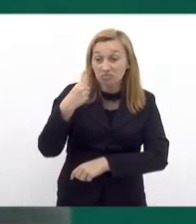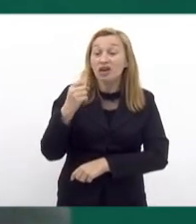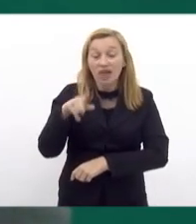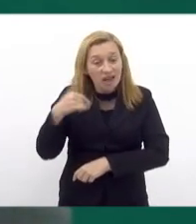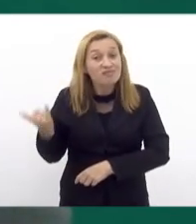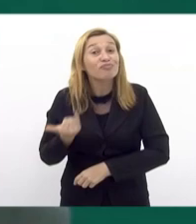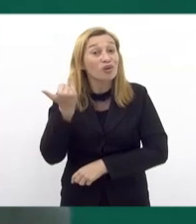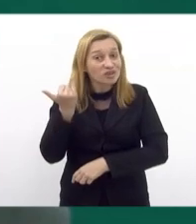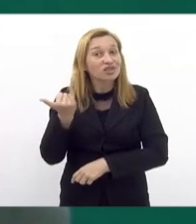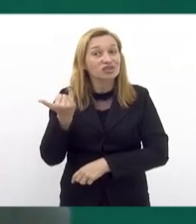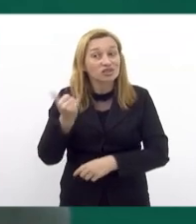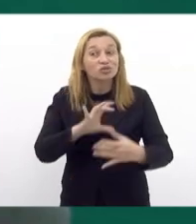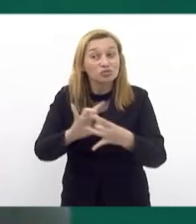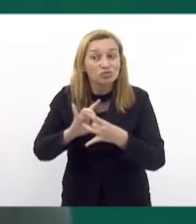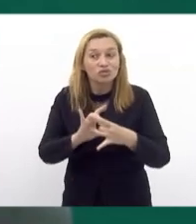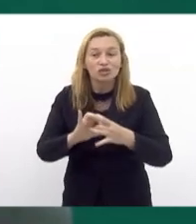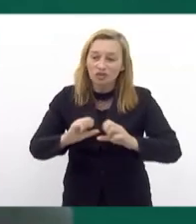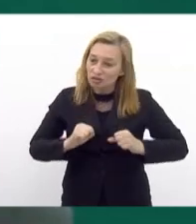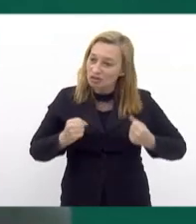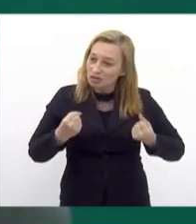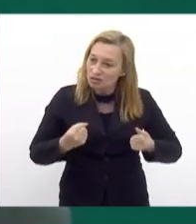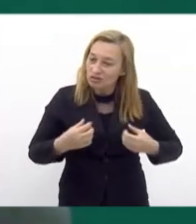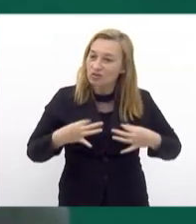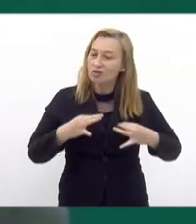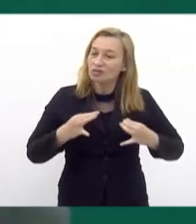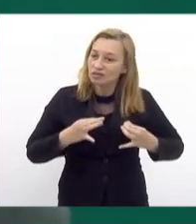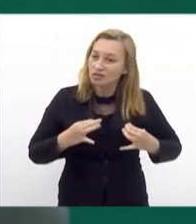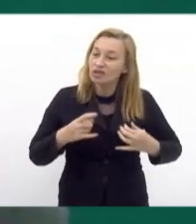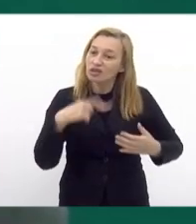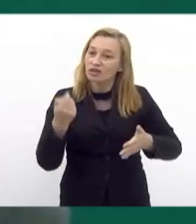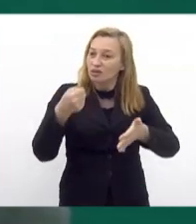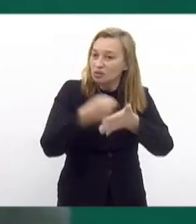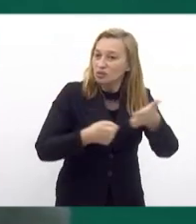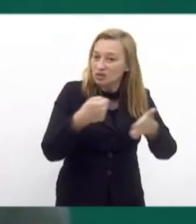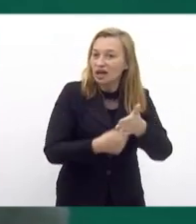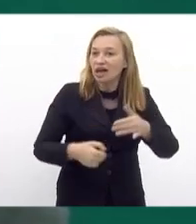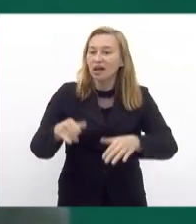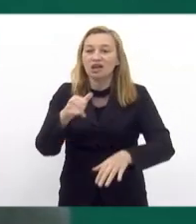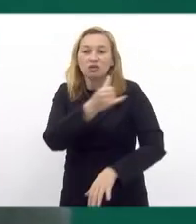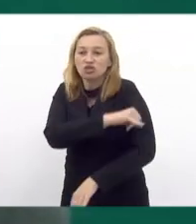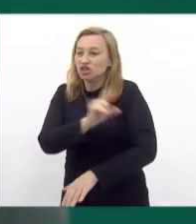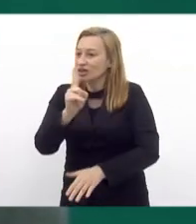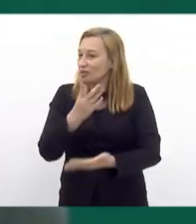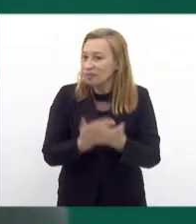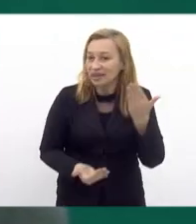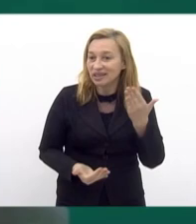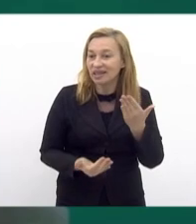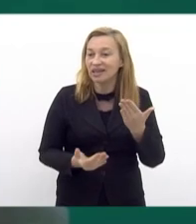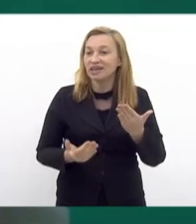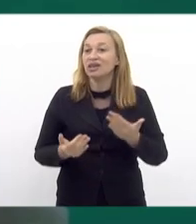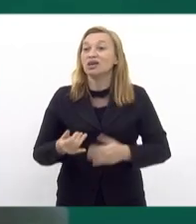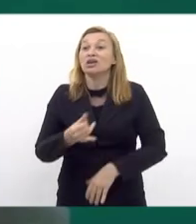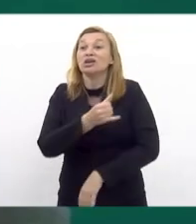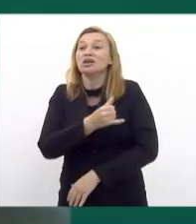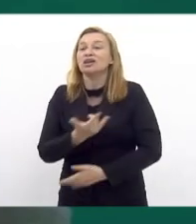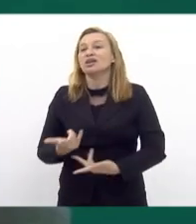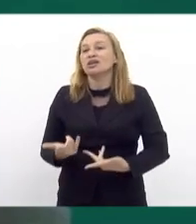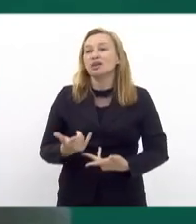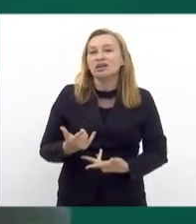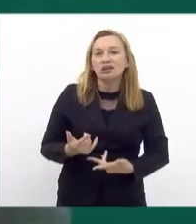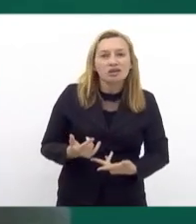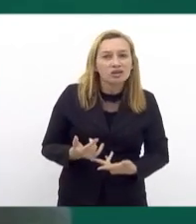é muito importante. Contem conosco que nós vamos brigar por essa, e o Rio de Janeiro não vai perder. E o Victor aí, que é um brigador,